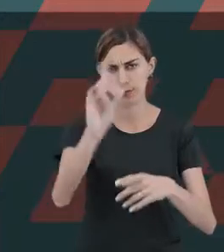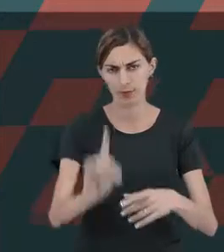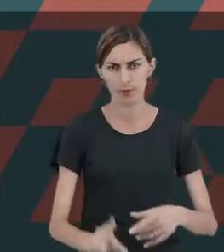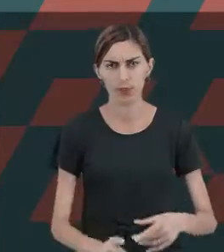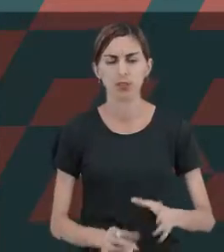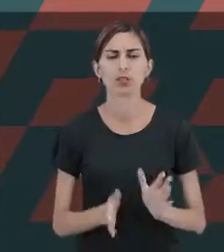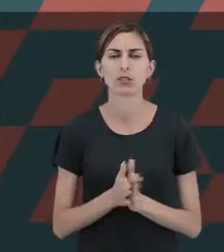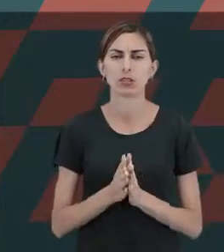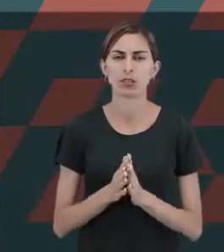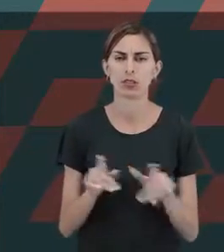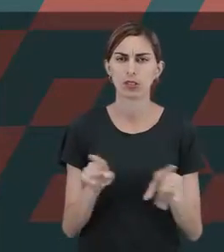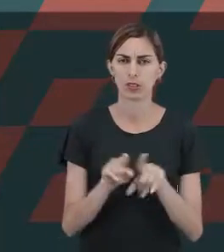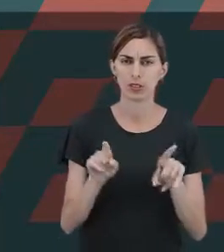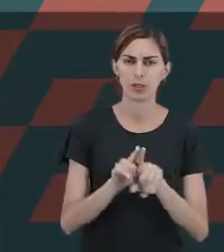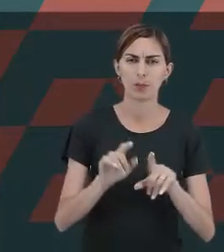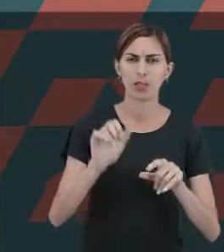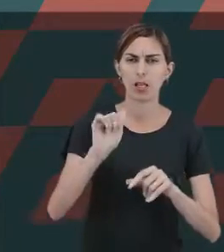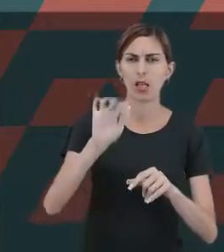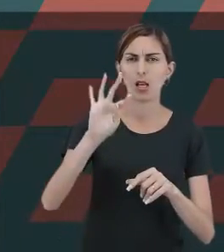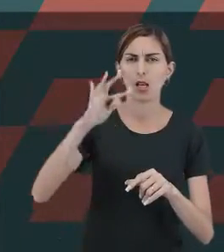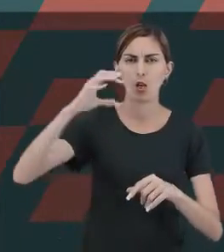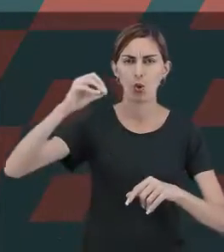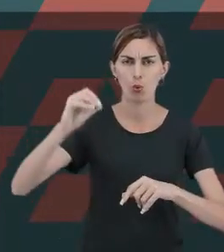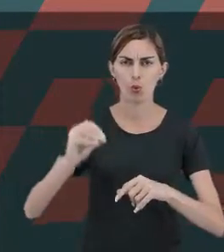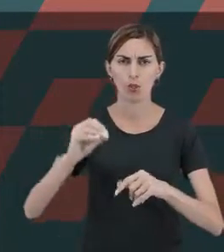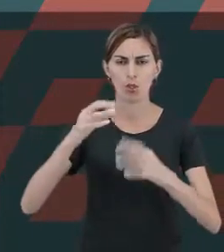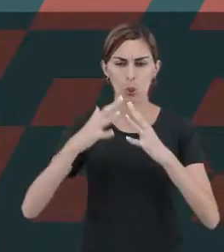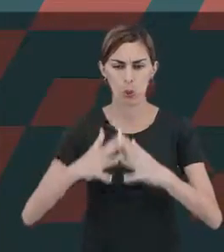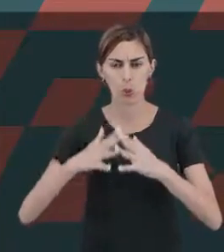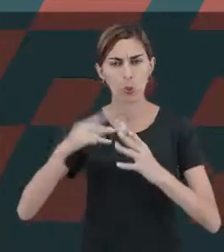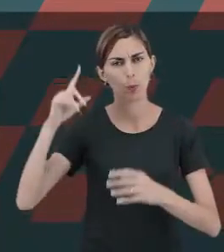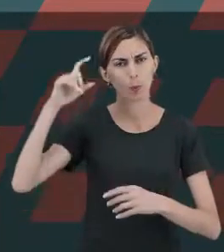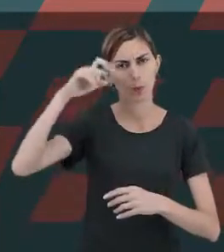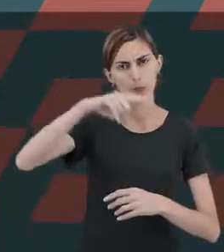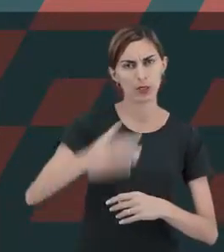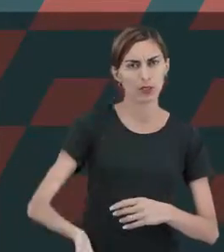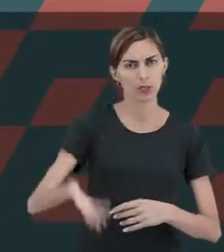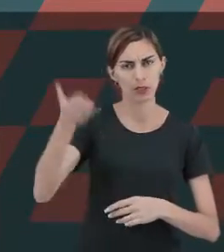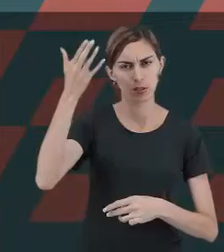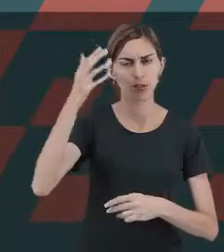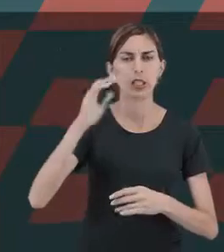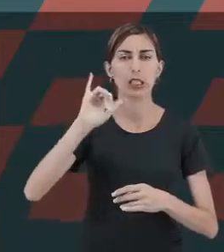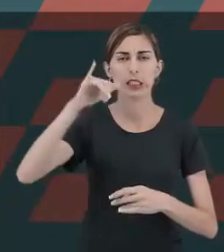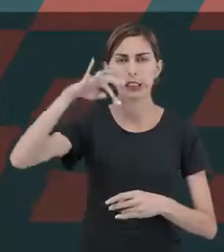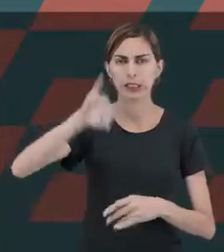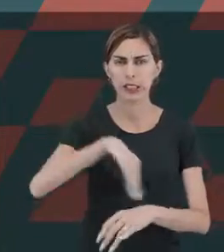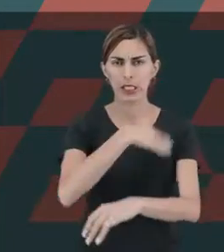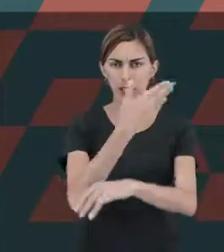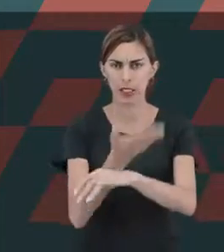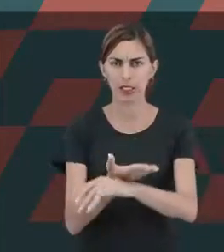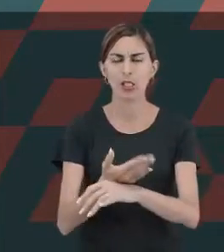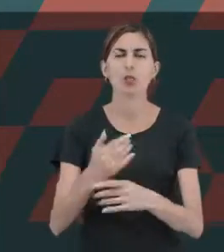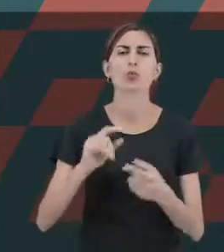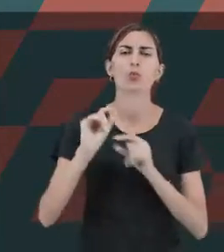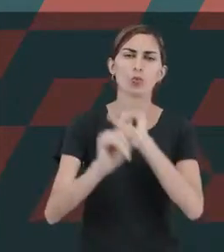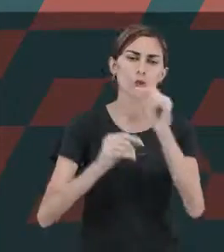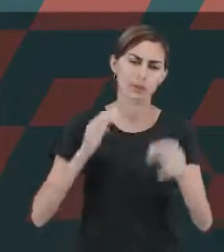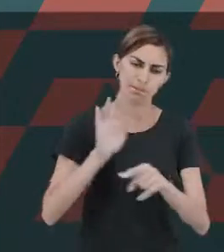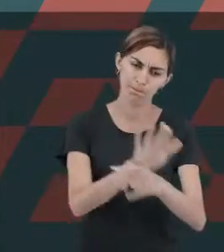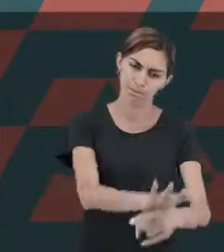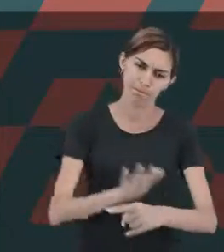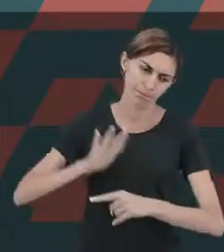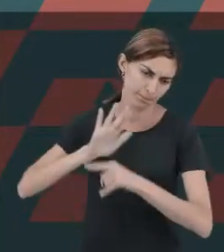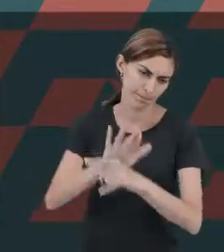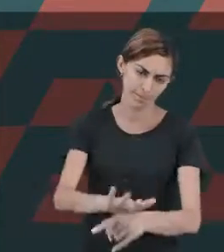deficiência. Já na alta complexidade, a gente vai envolver um atendimento integral. Um atendimento integral, mas que